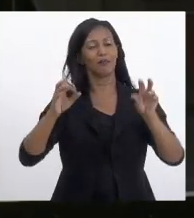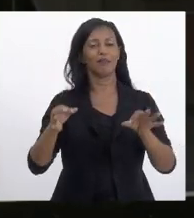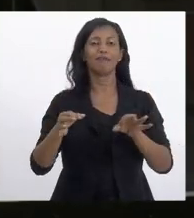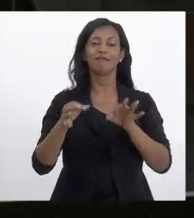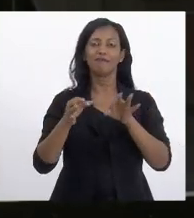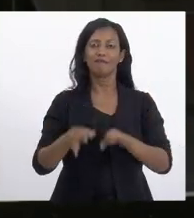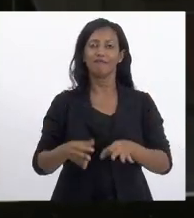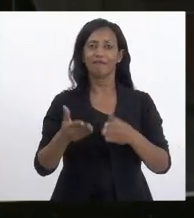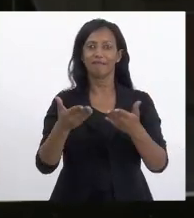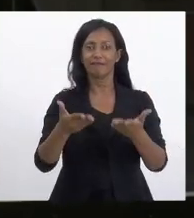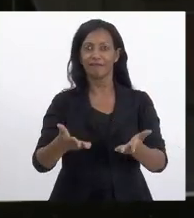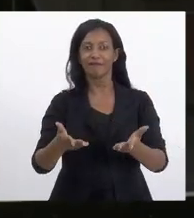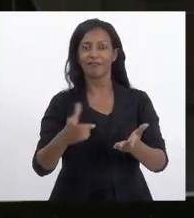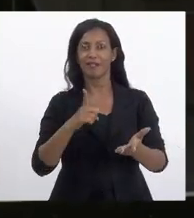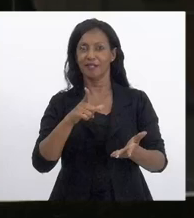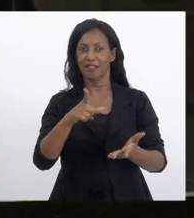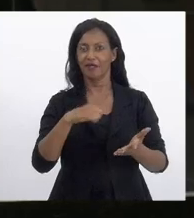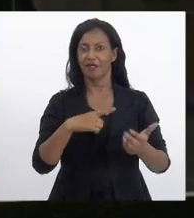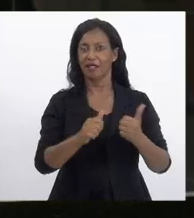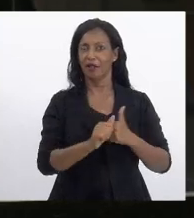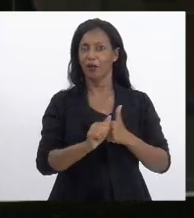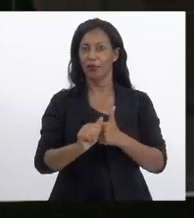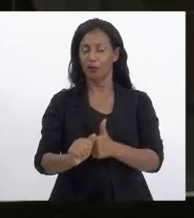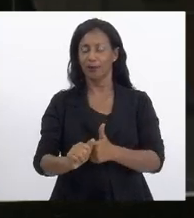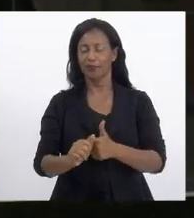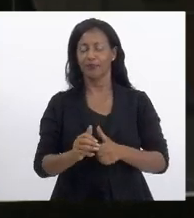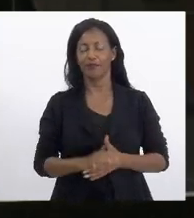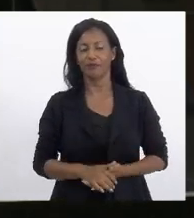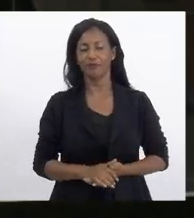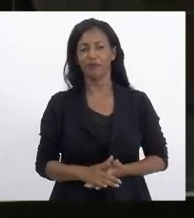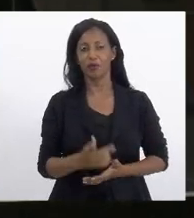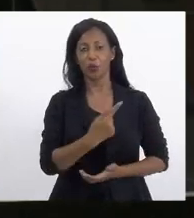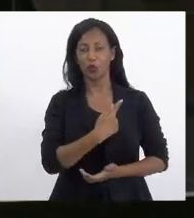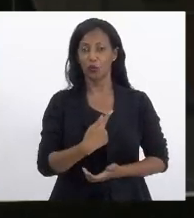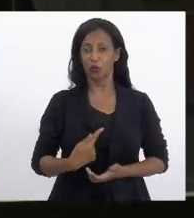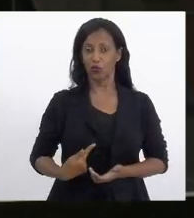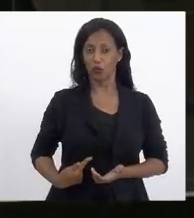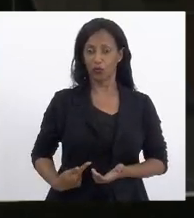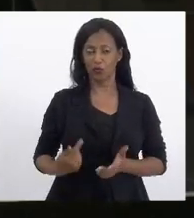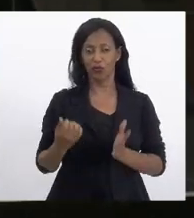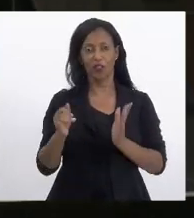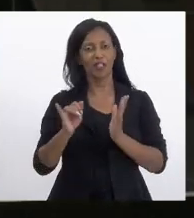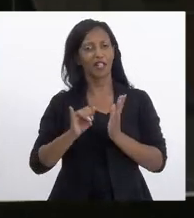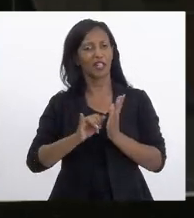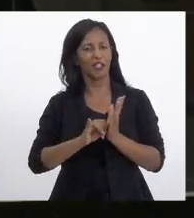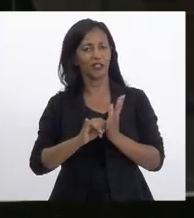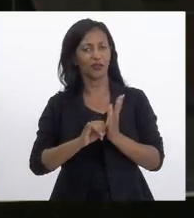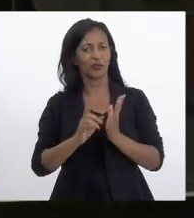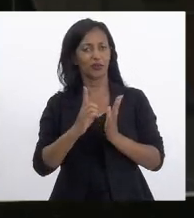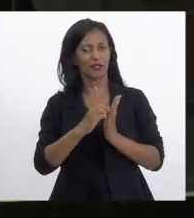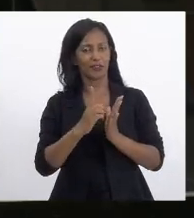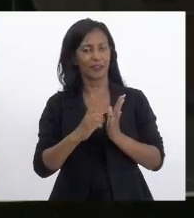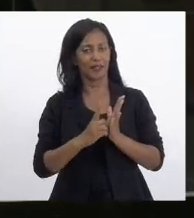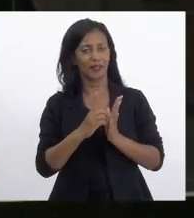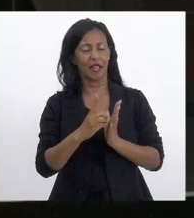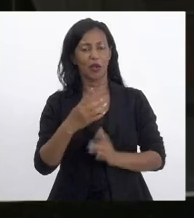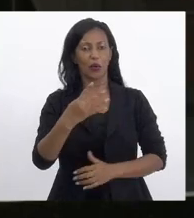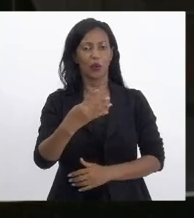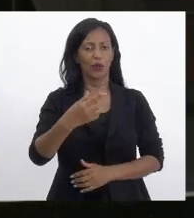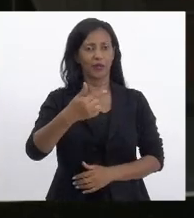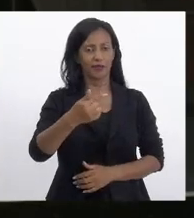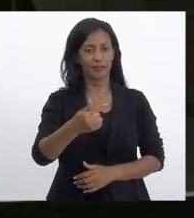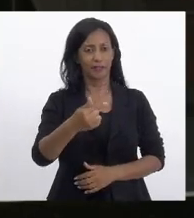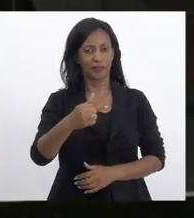Vossa Excelência deve estar acompanhando. O governador editou o decreto